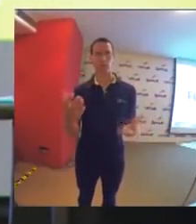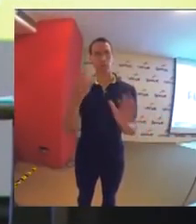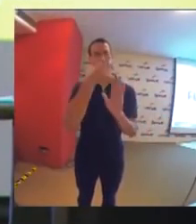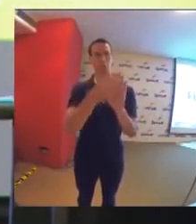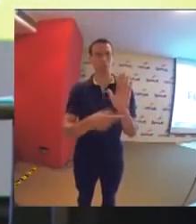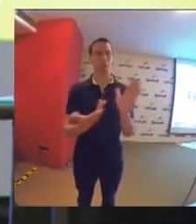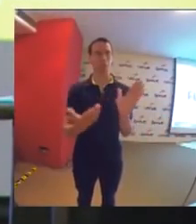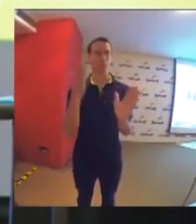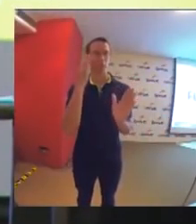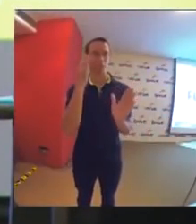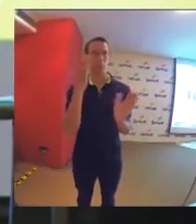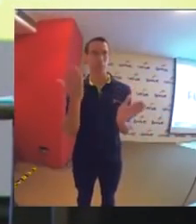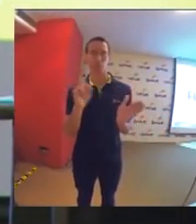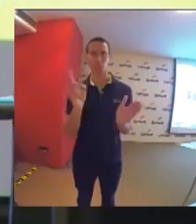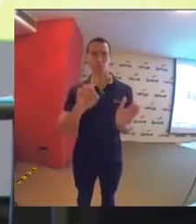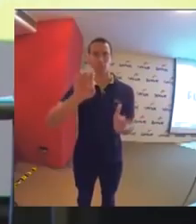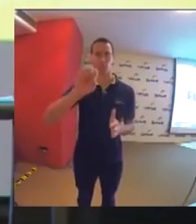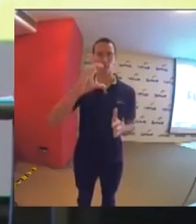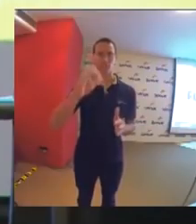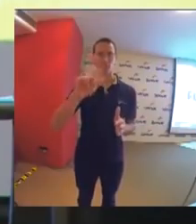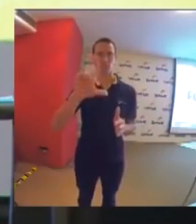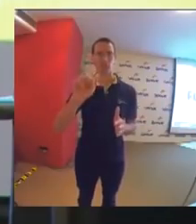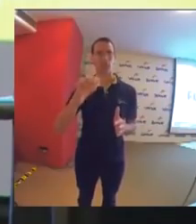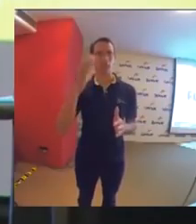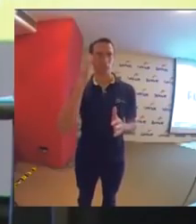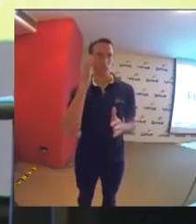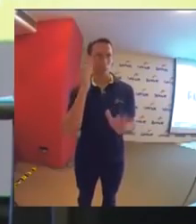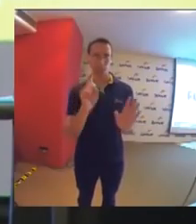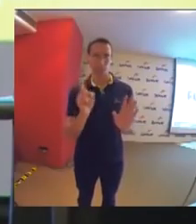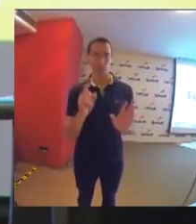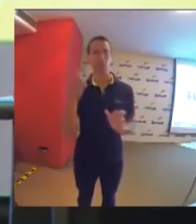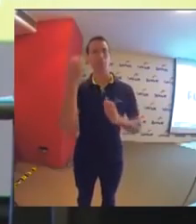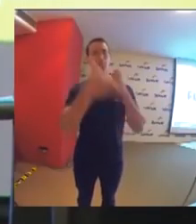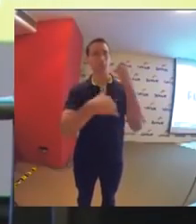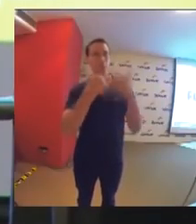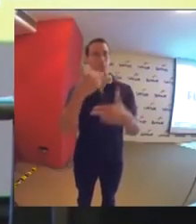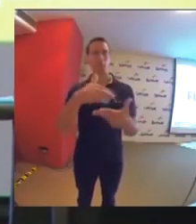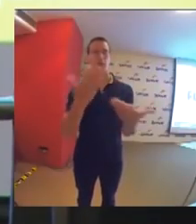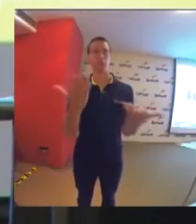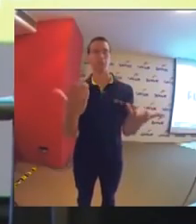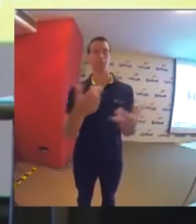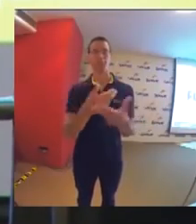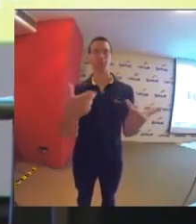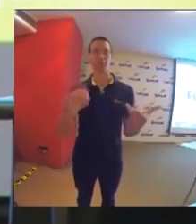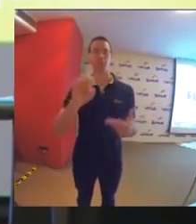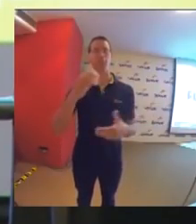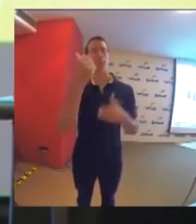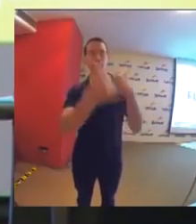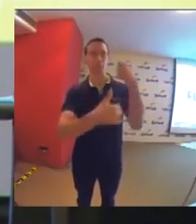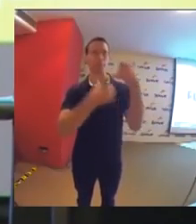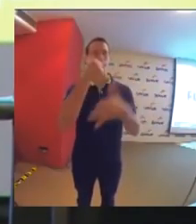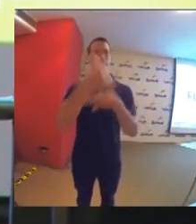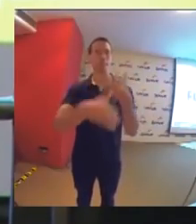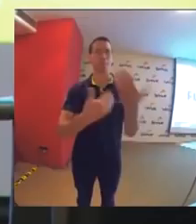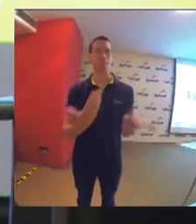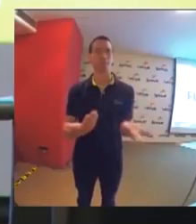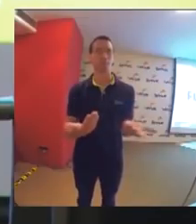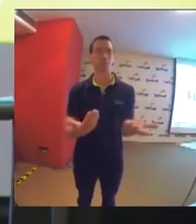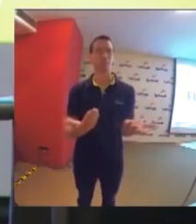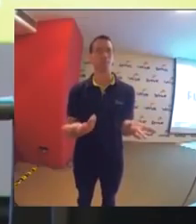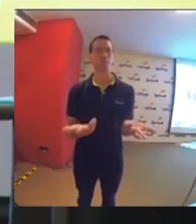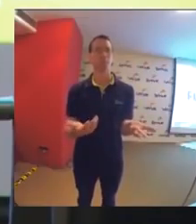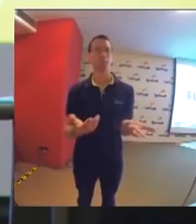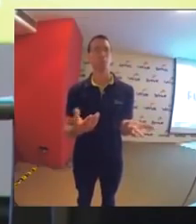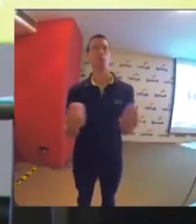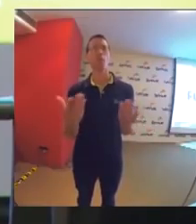é proporcionalidade direta? Não. Então põe aí. O que é proporcionalidade direta? O que é uma escala? Olha, que pássaros são? Qual é o predador? De onde é que vem? Qual é o país? O